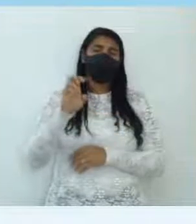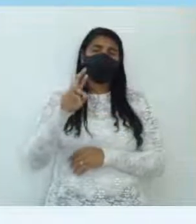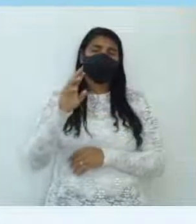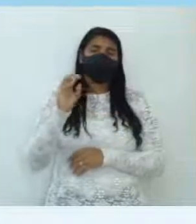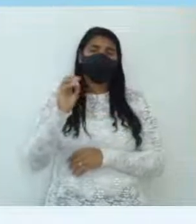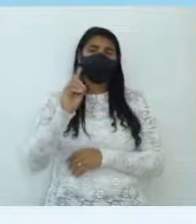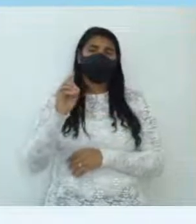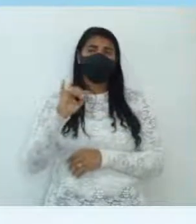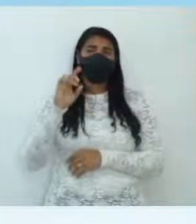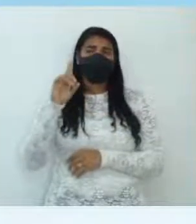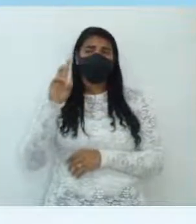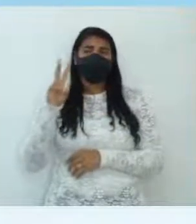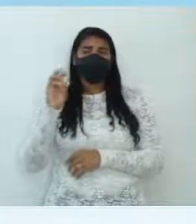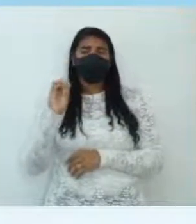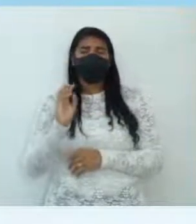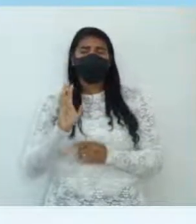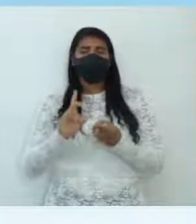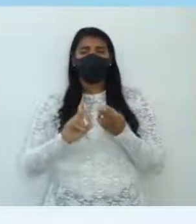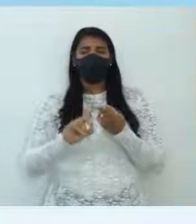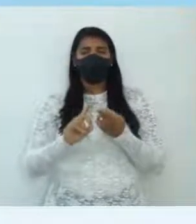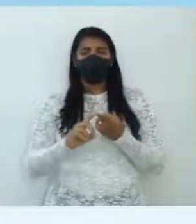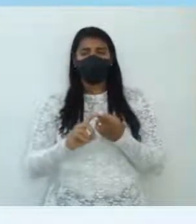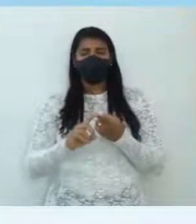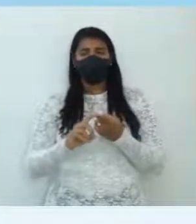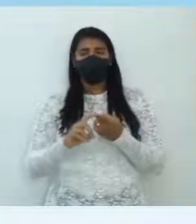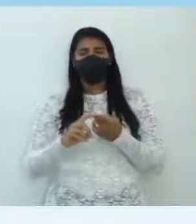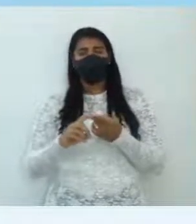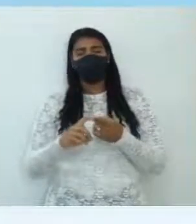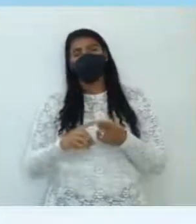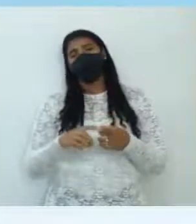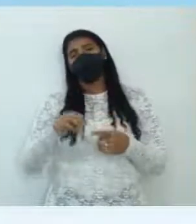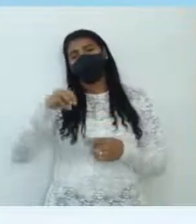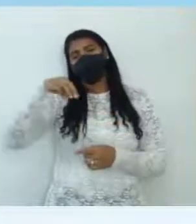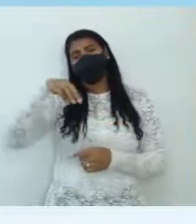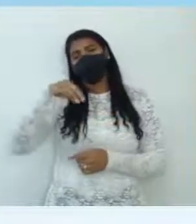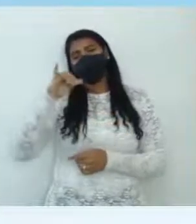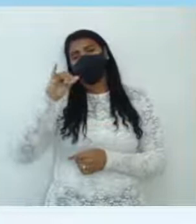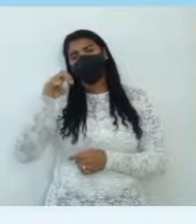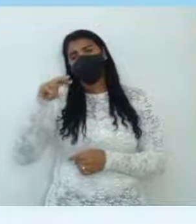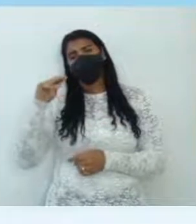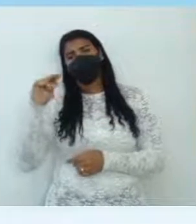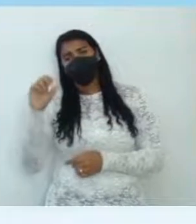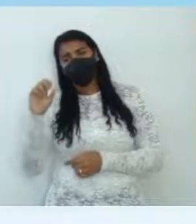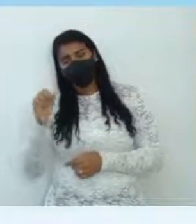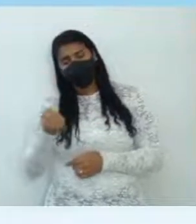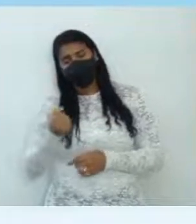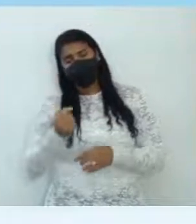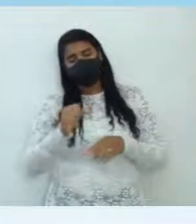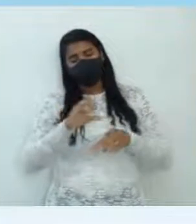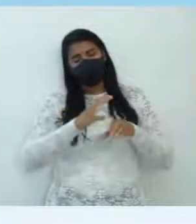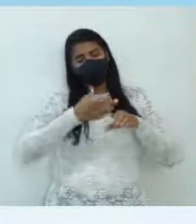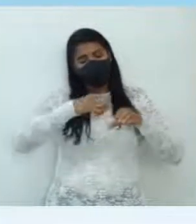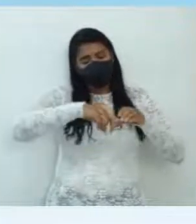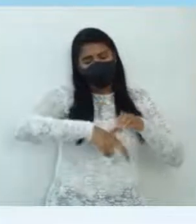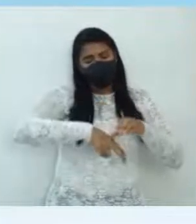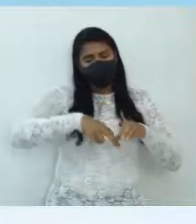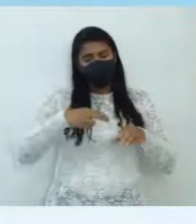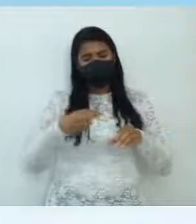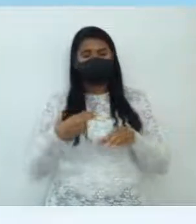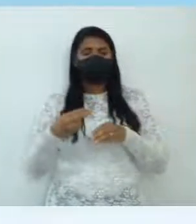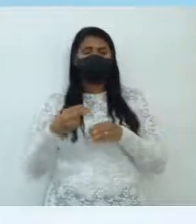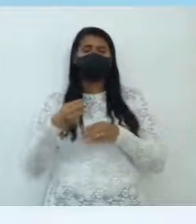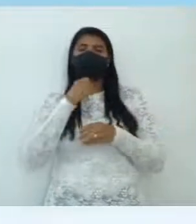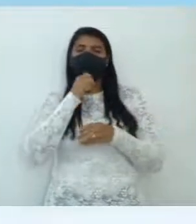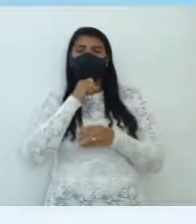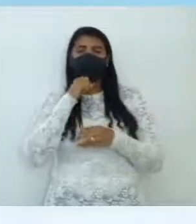erosivos, sobretudo aí em minas antigas ou também desativadas que não foram